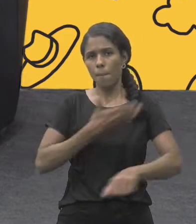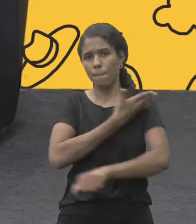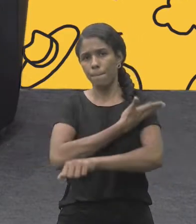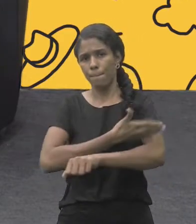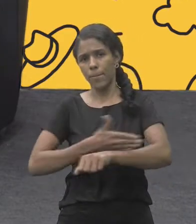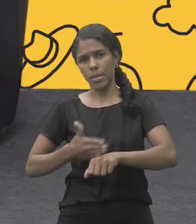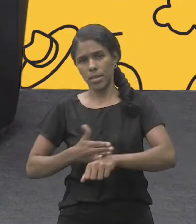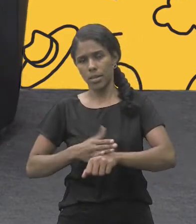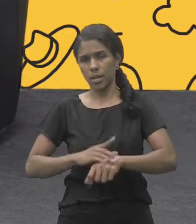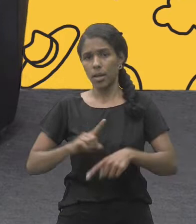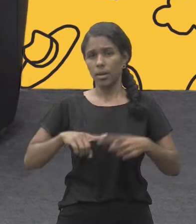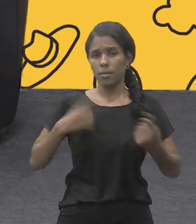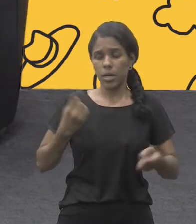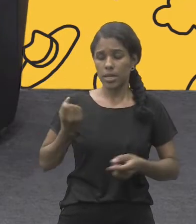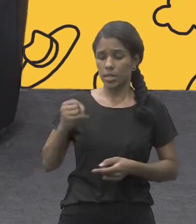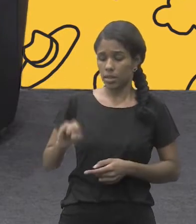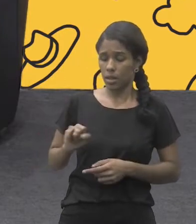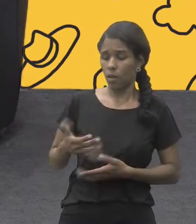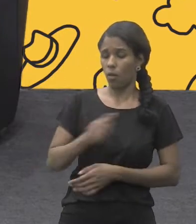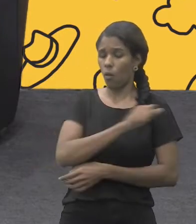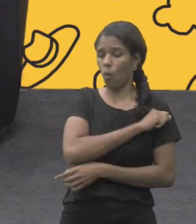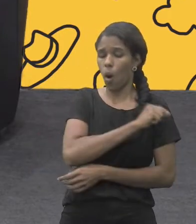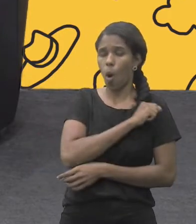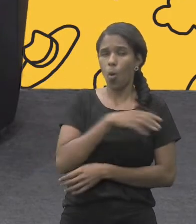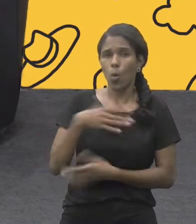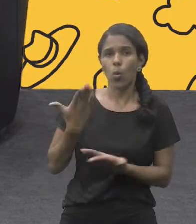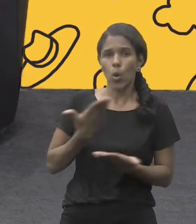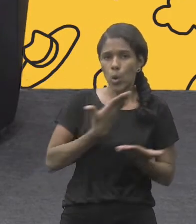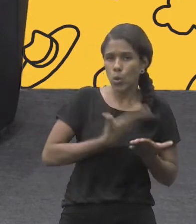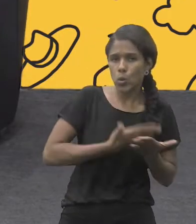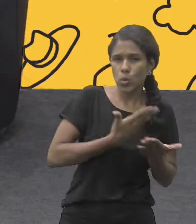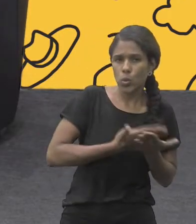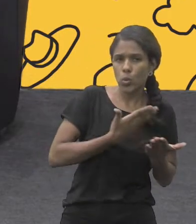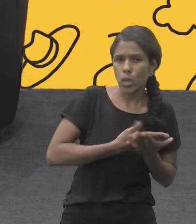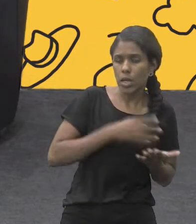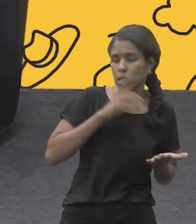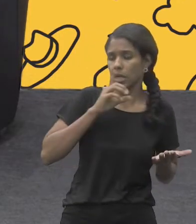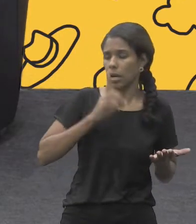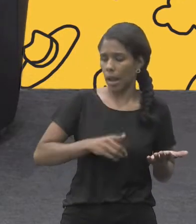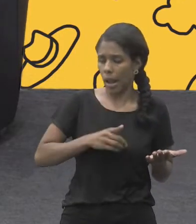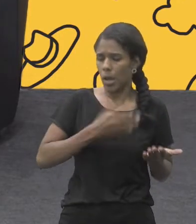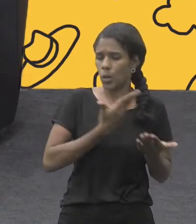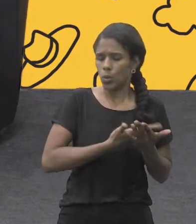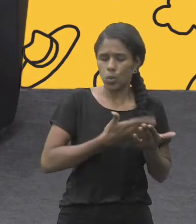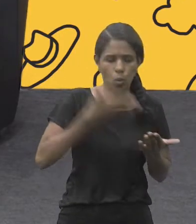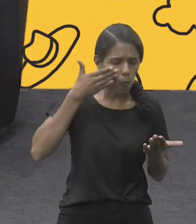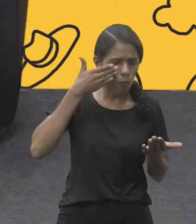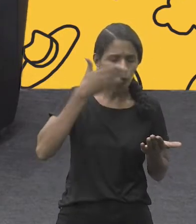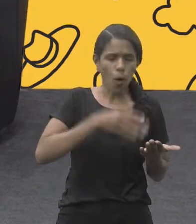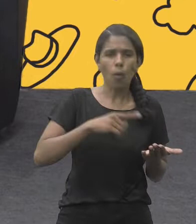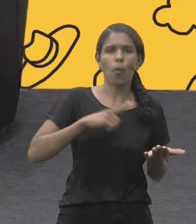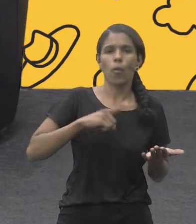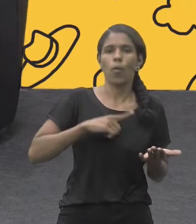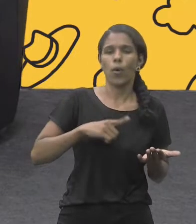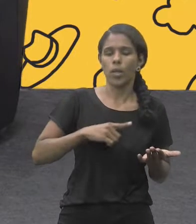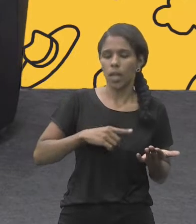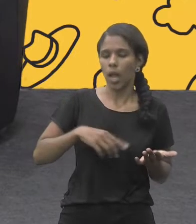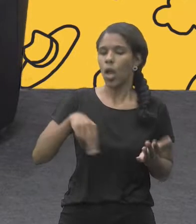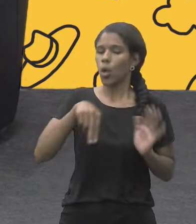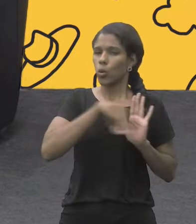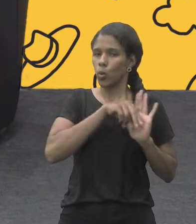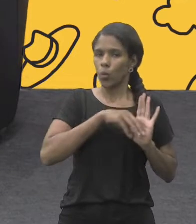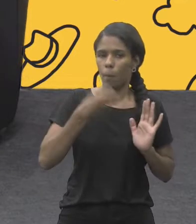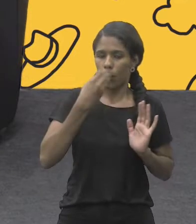tem que levar o seu boletim para vender. Para você disputar uma competição, você tem que estar comportando na escola, tirando a nota boa, senão você não